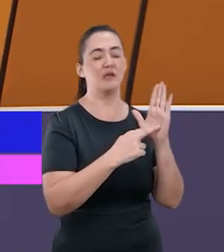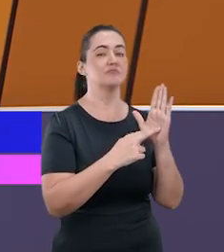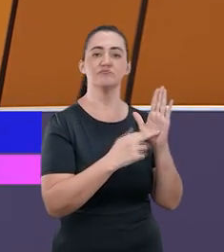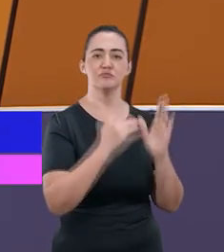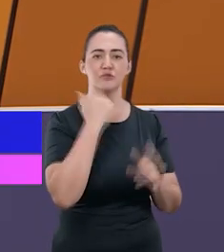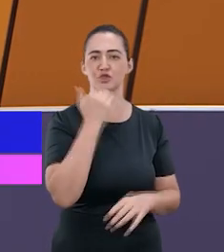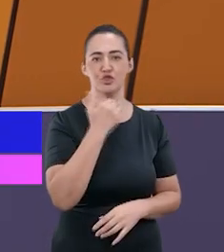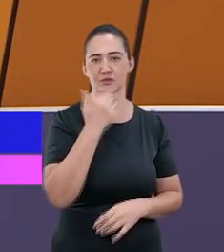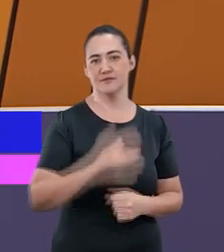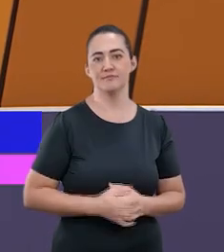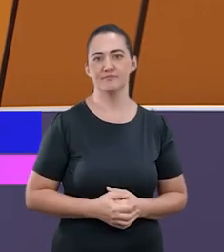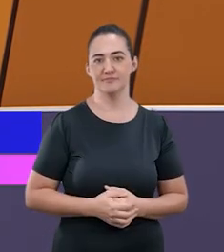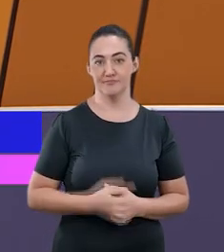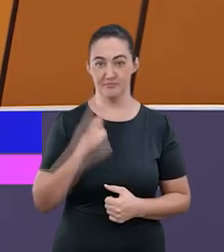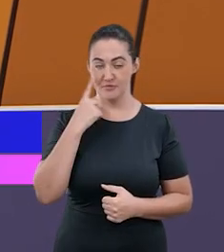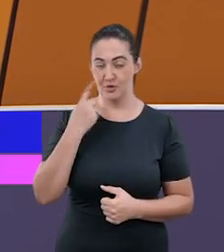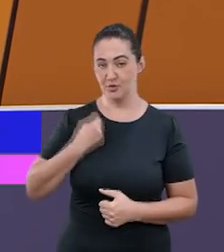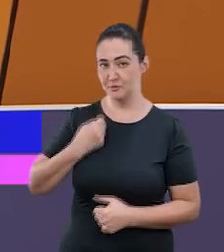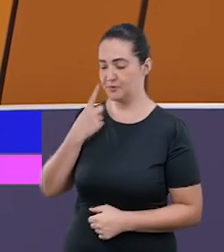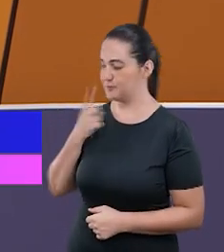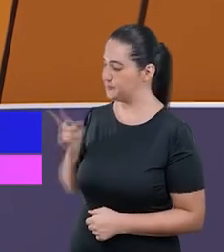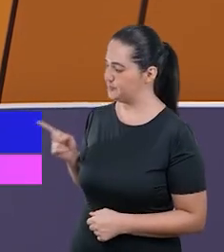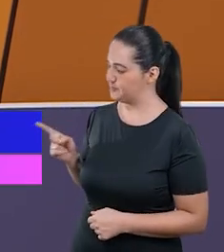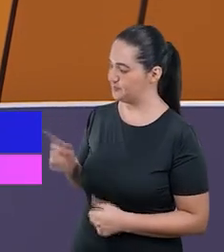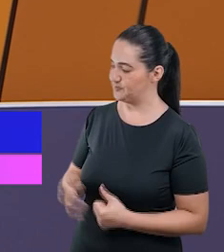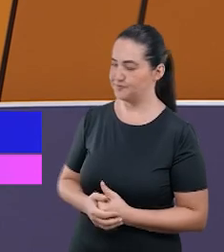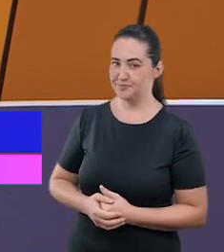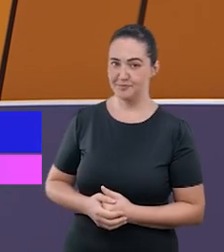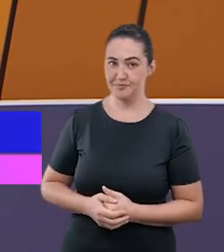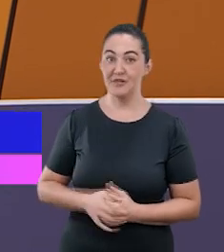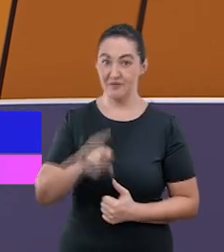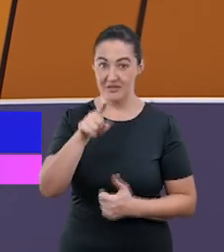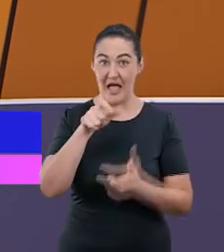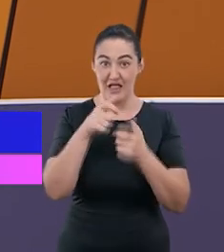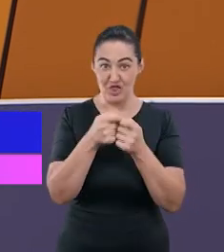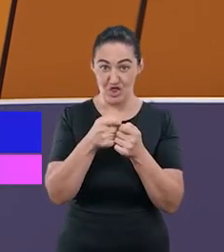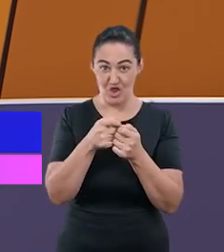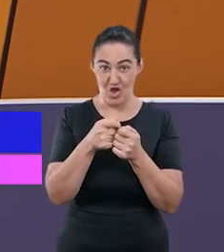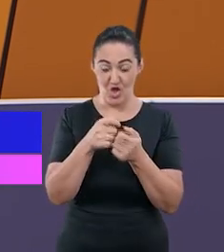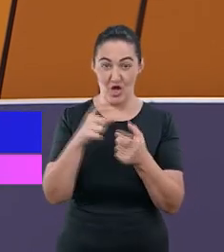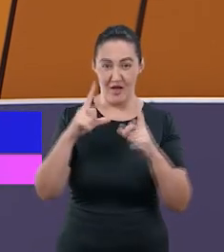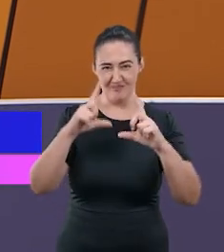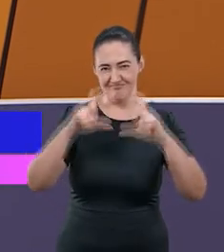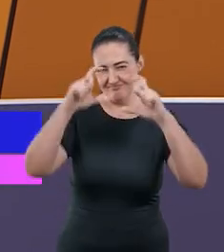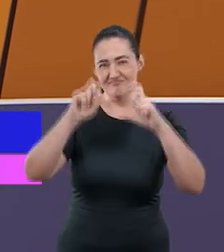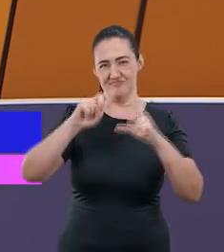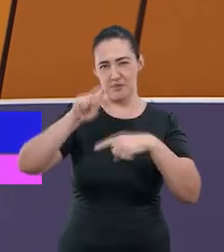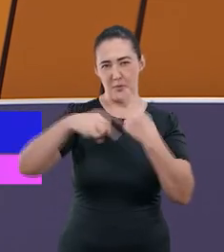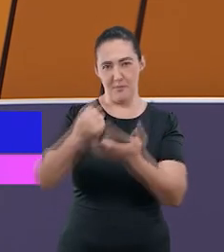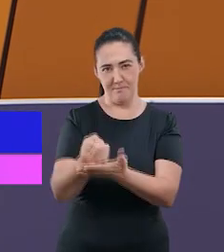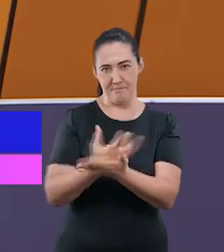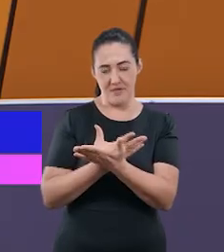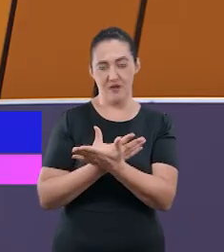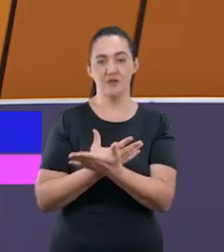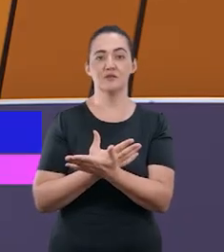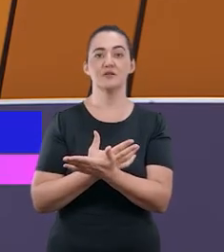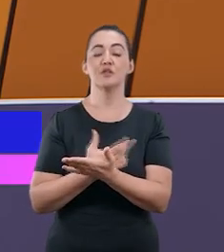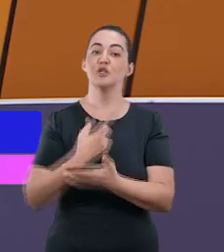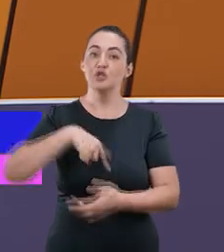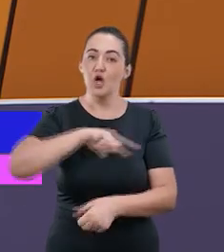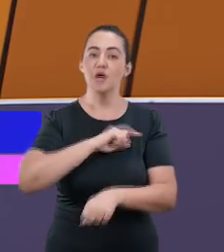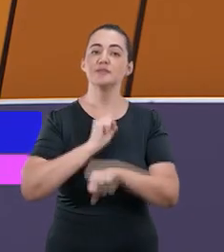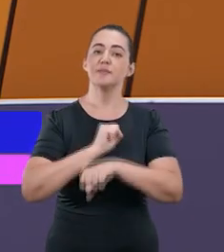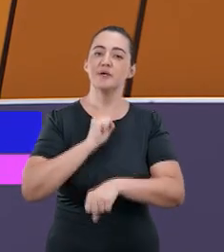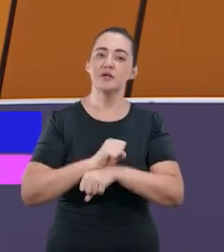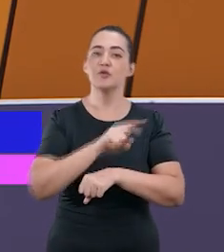a sua mensagem. Tá vendo o número aí? Anota e envia a mensagem, porque nós estamos esperando para orar com você, para falar com